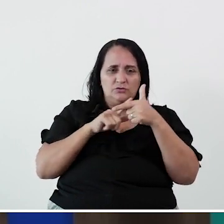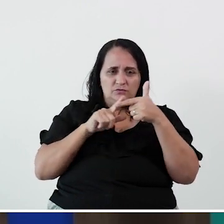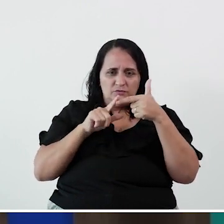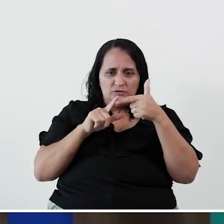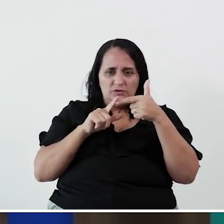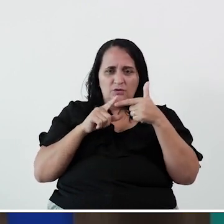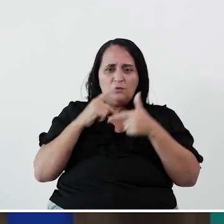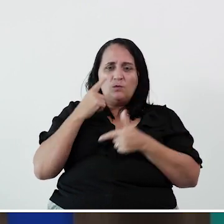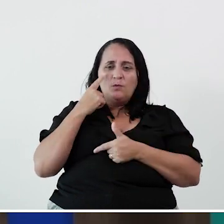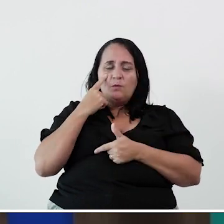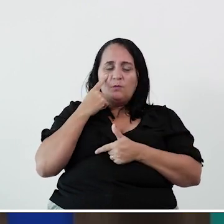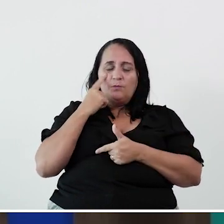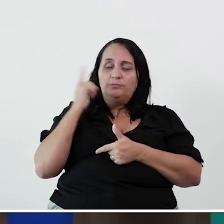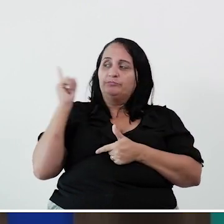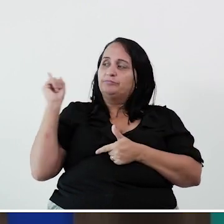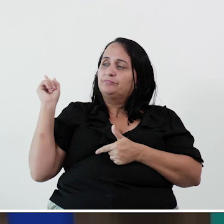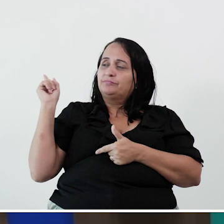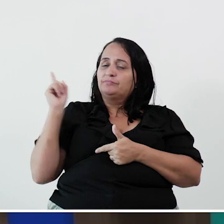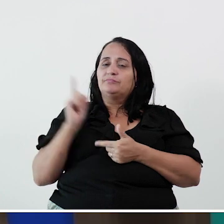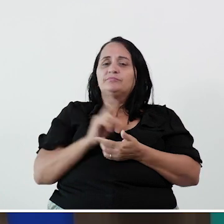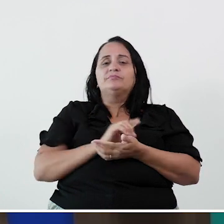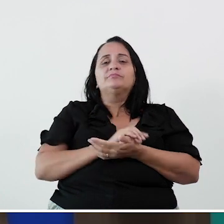eu vou para